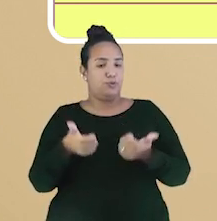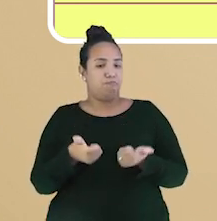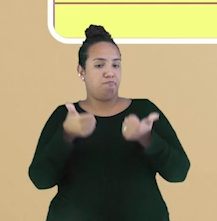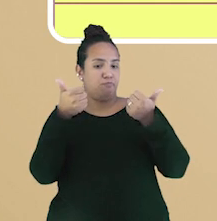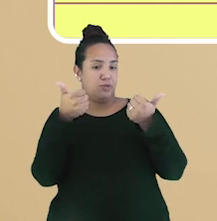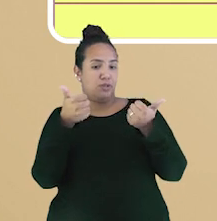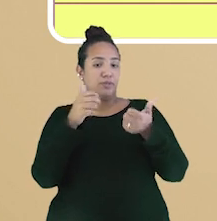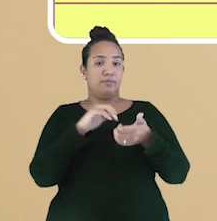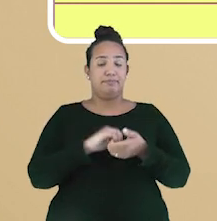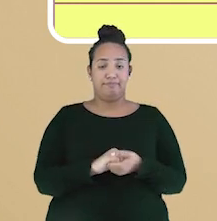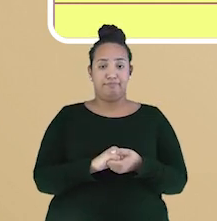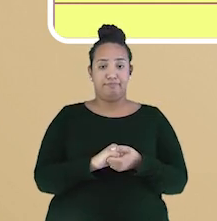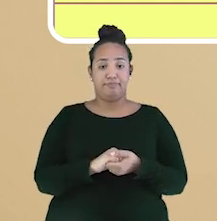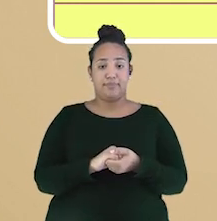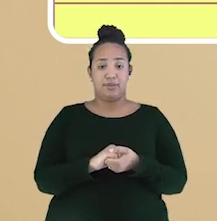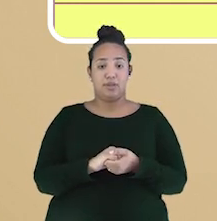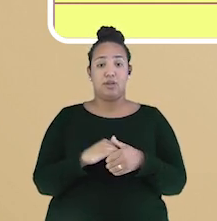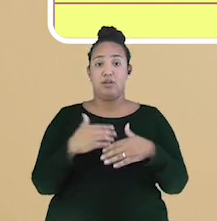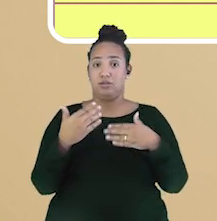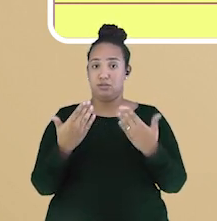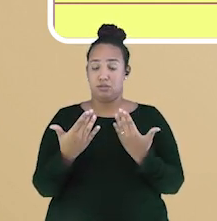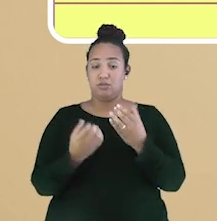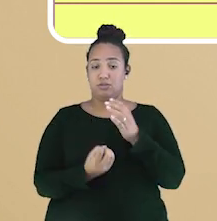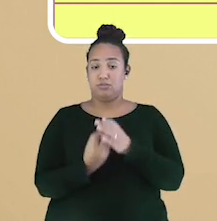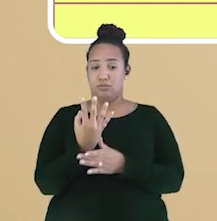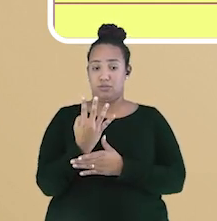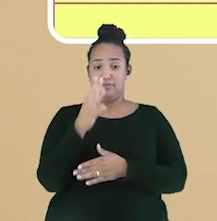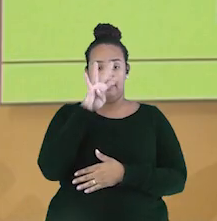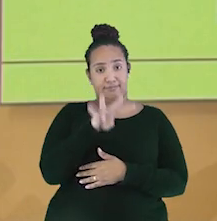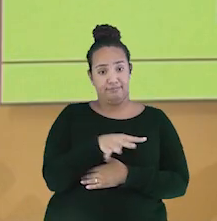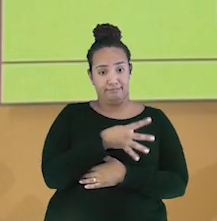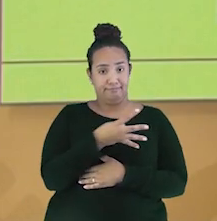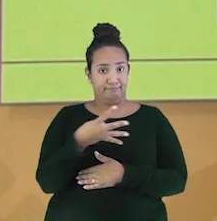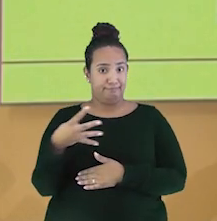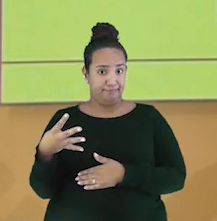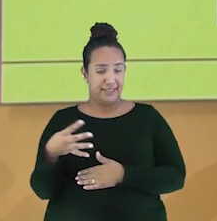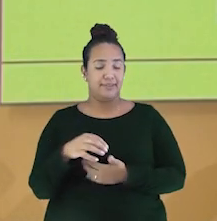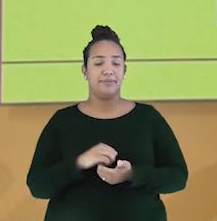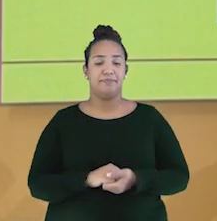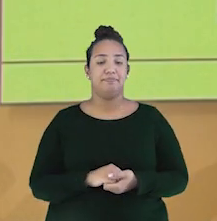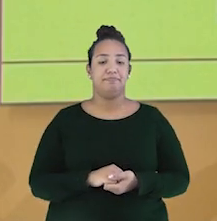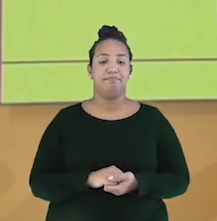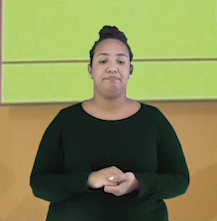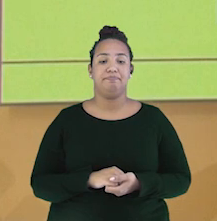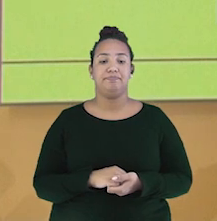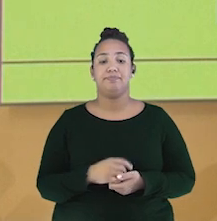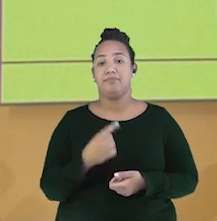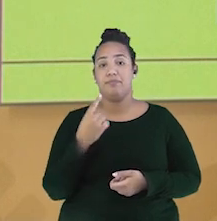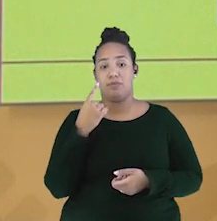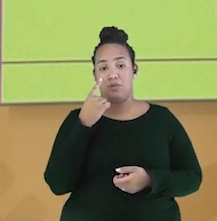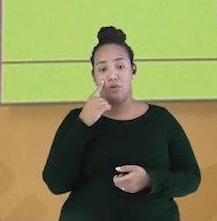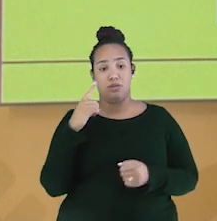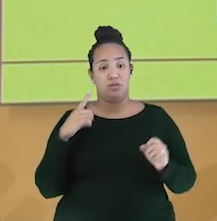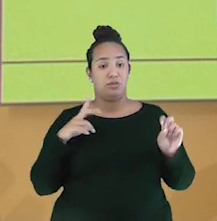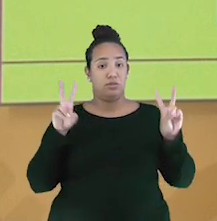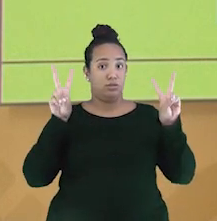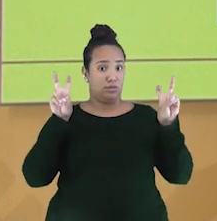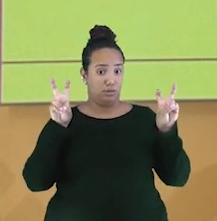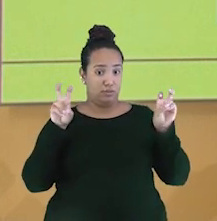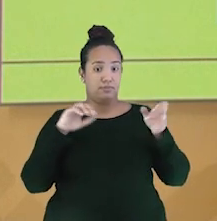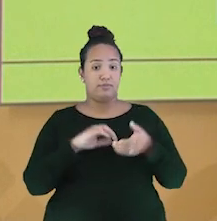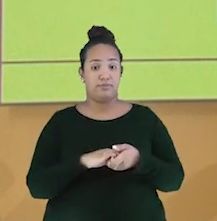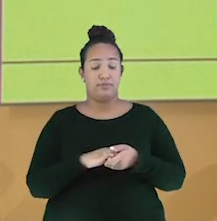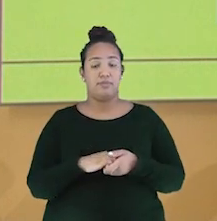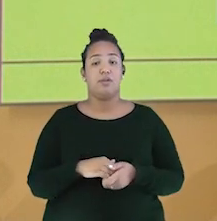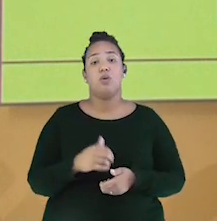responder a pesquisa foi criada esta tabela observamos que ela possui um título alimentos que